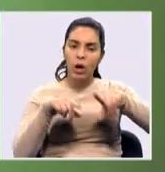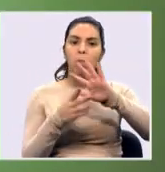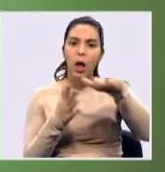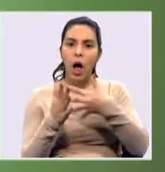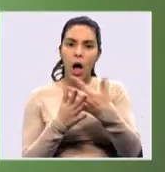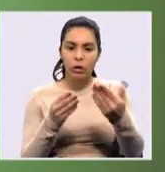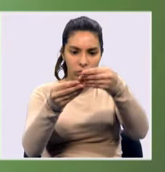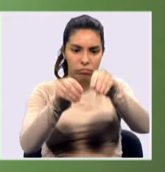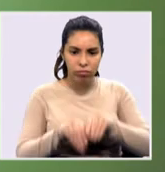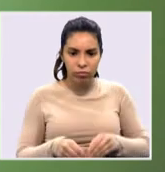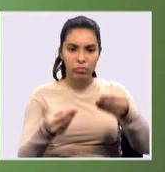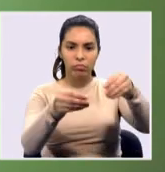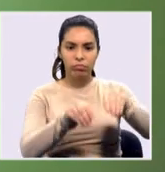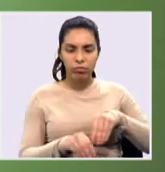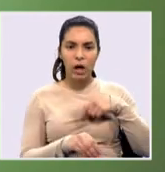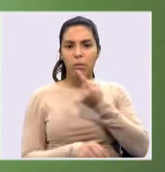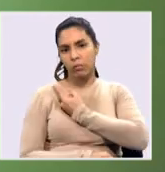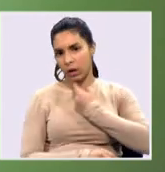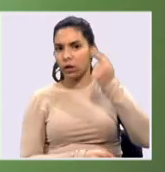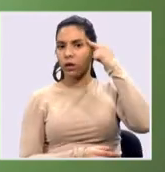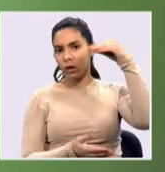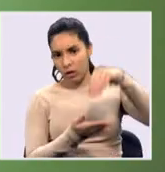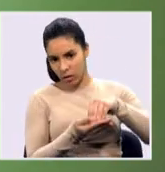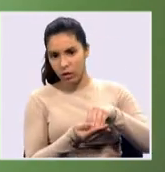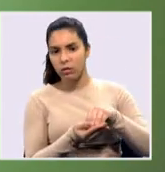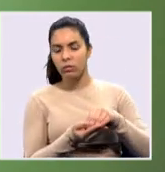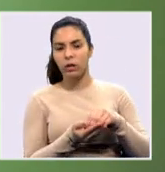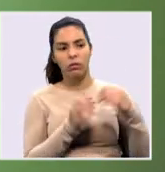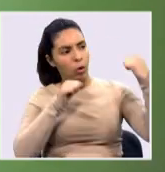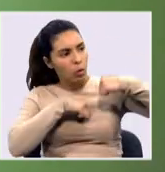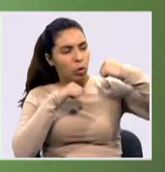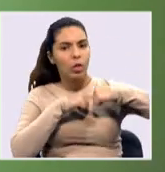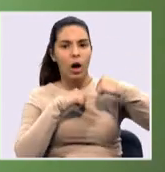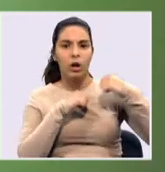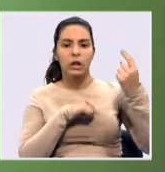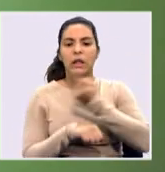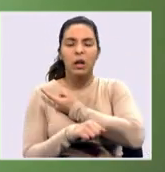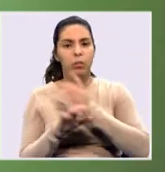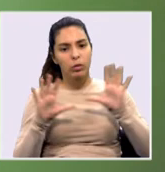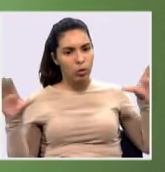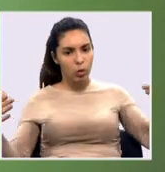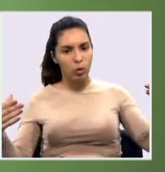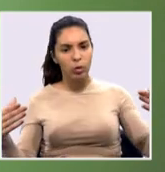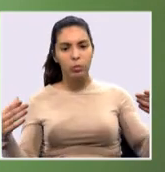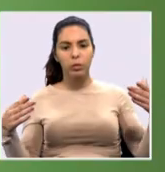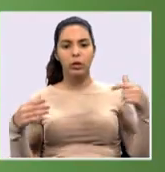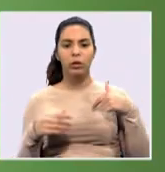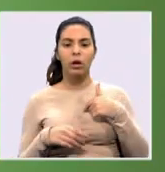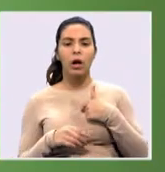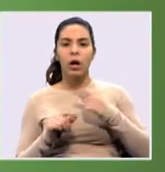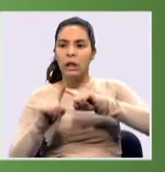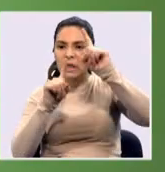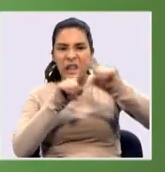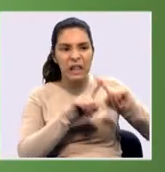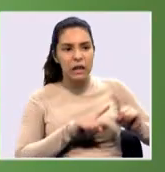começar então a planificação, aí precisávamos de ser criativos. Precisávamos de estar em constante concordância, por isso tínhamos que nos juntar sempre todos.